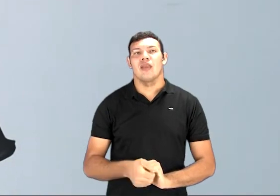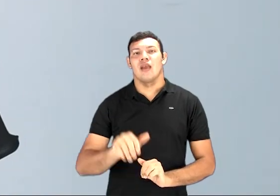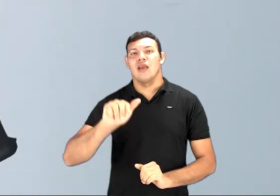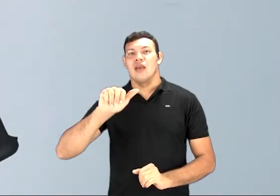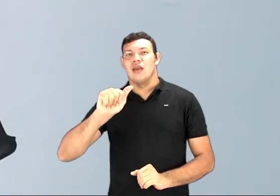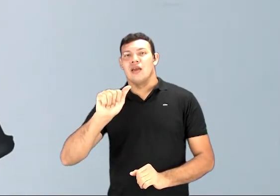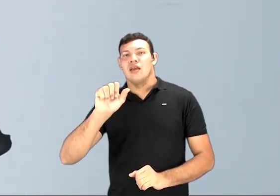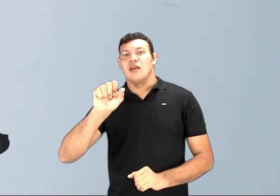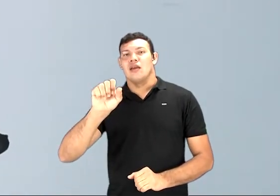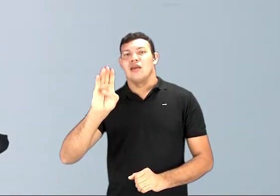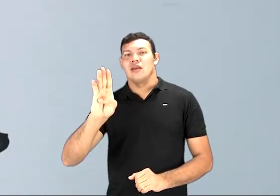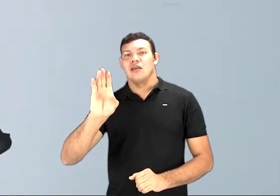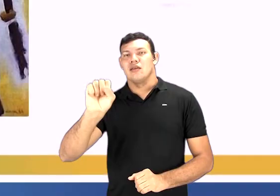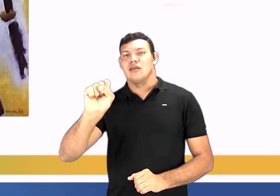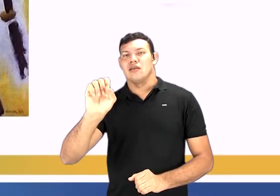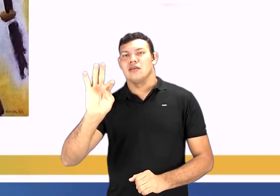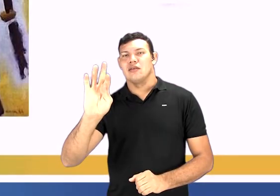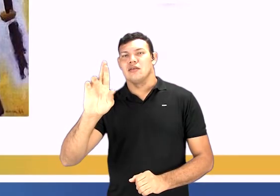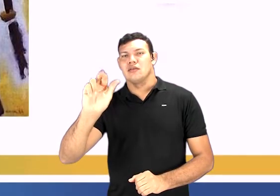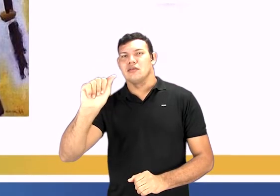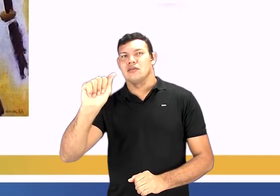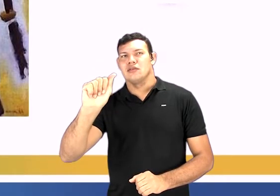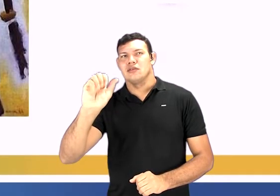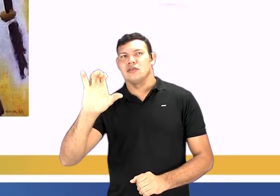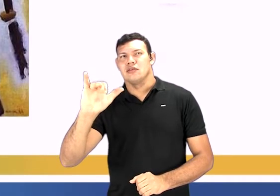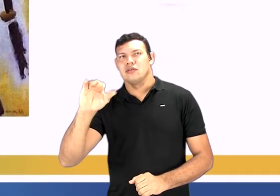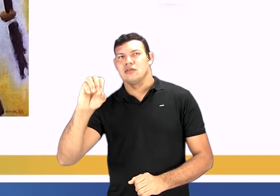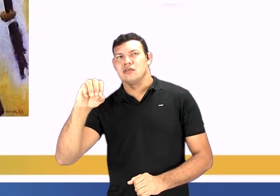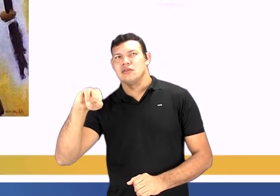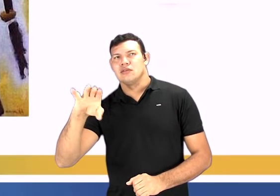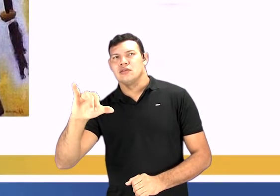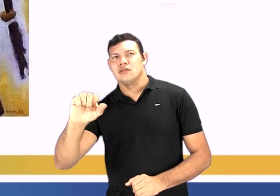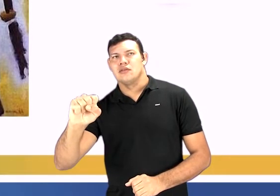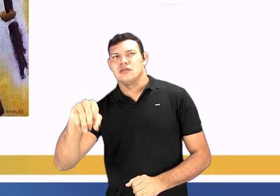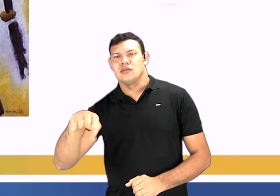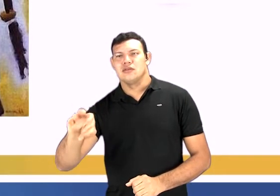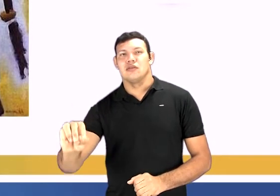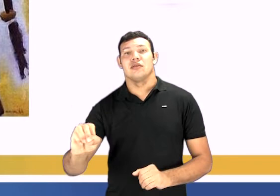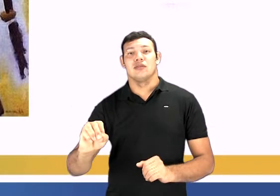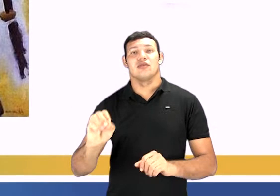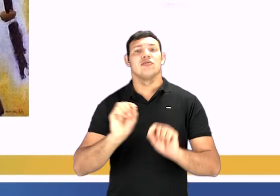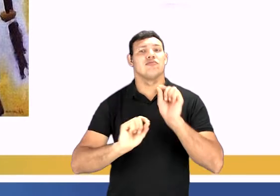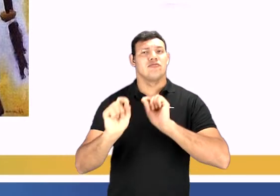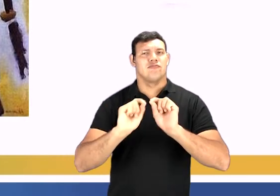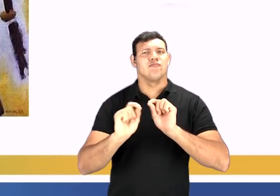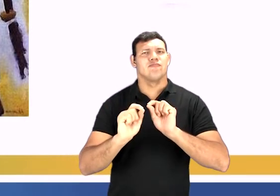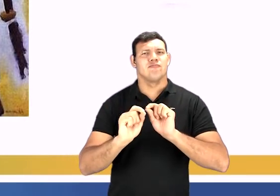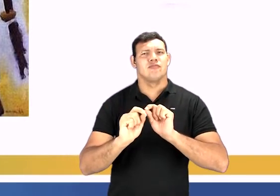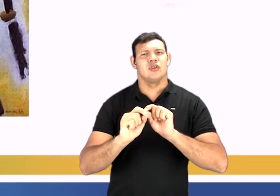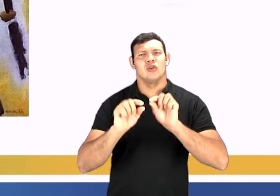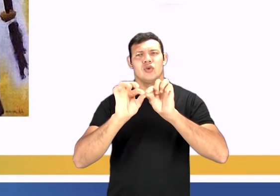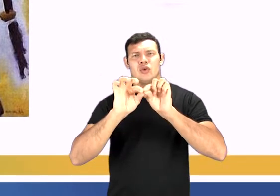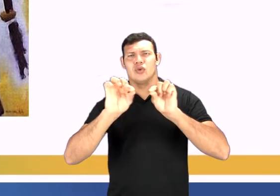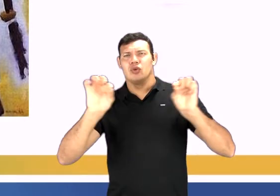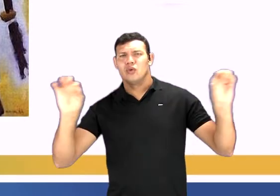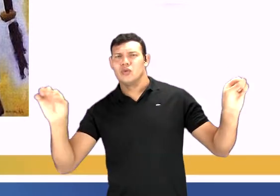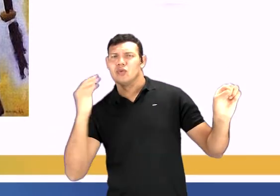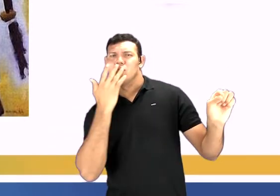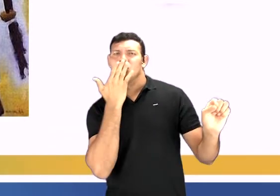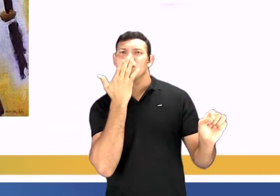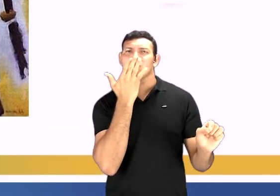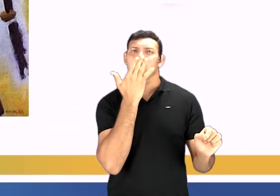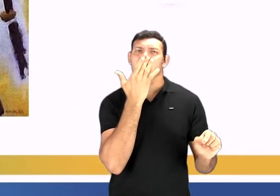abstracionismo, no entanto, a intenção é criar imagens explorando as formas, linhas, cores